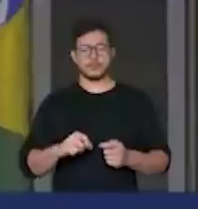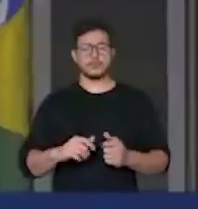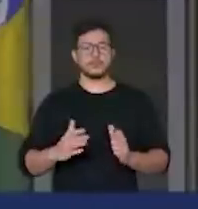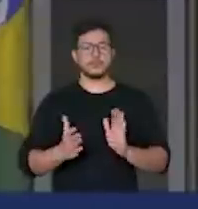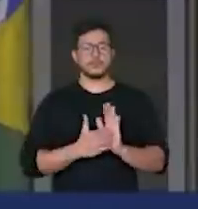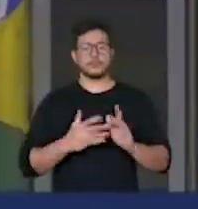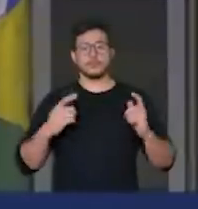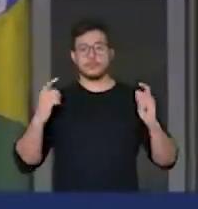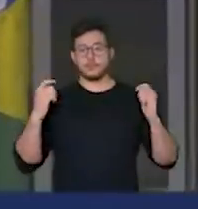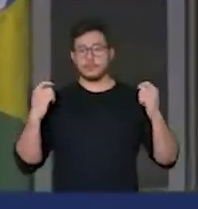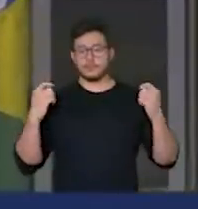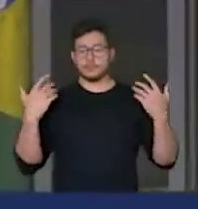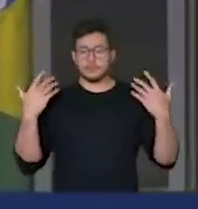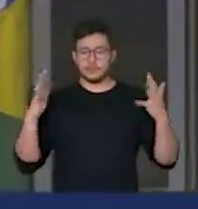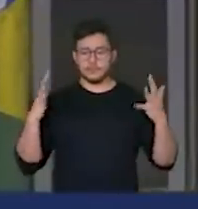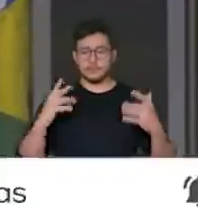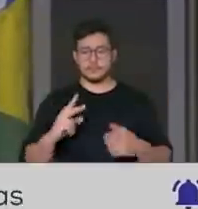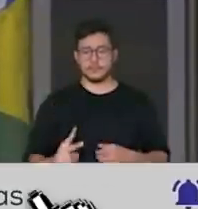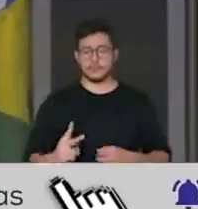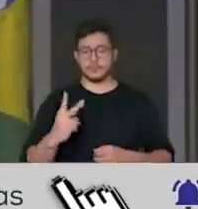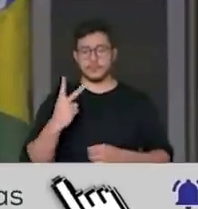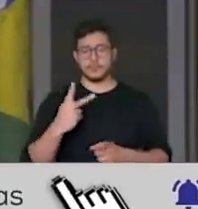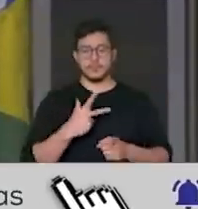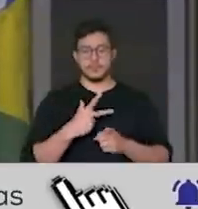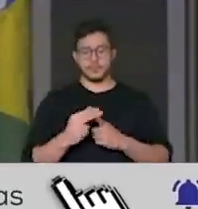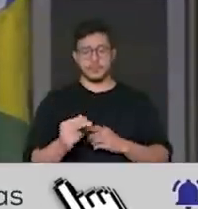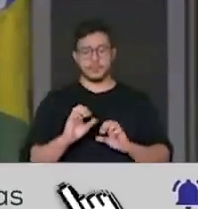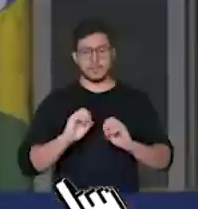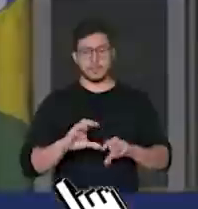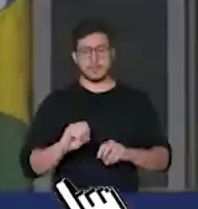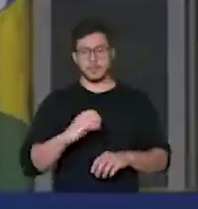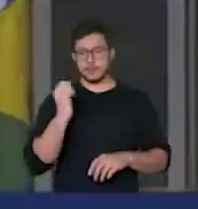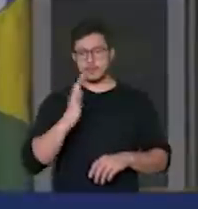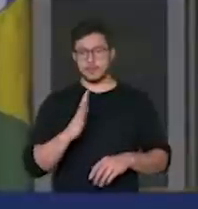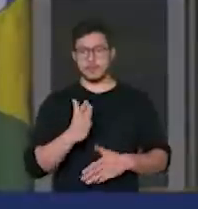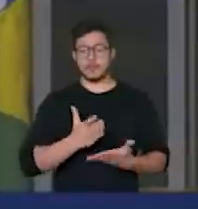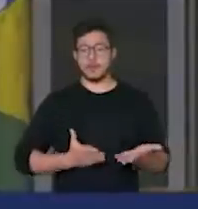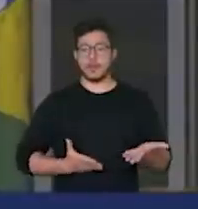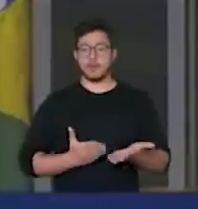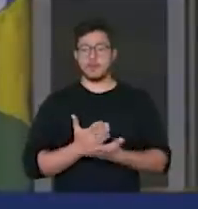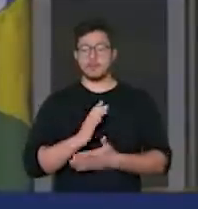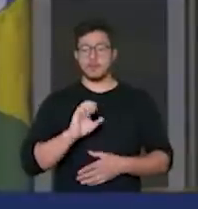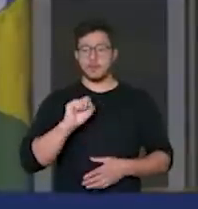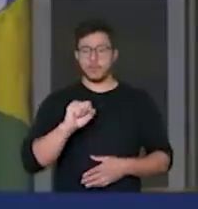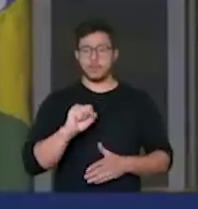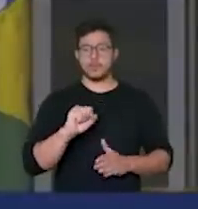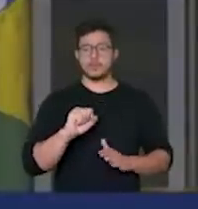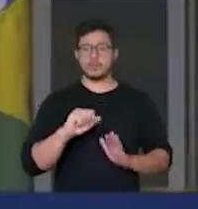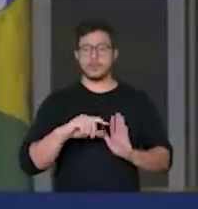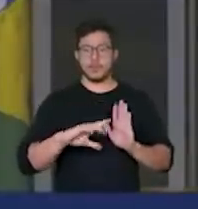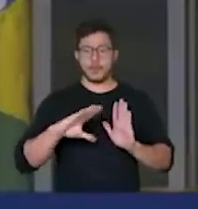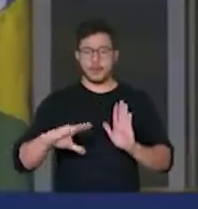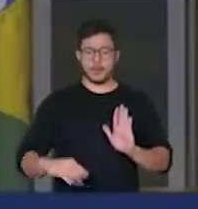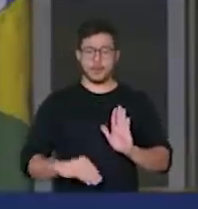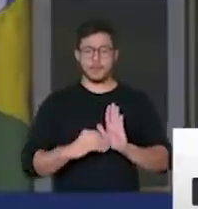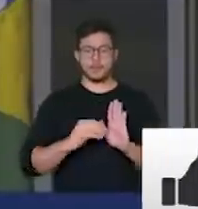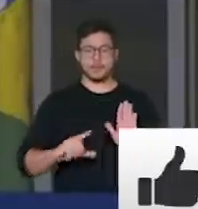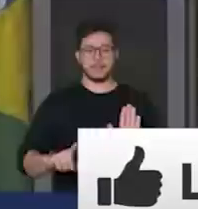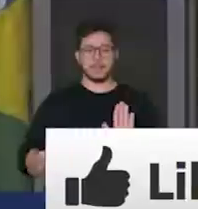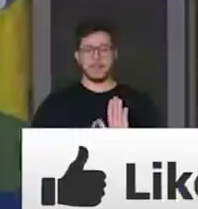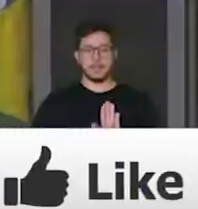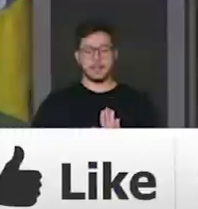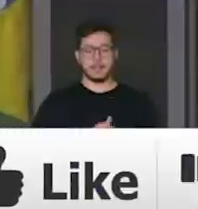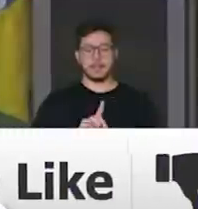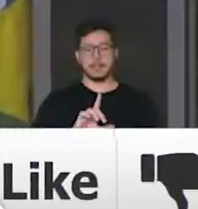vitórias fundamentais para a educação brasileira, que foi a aprovação de 8 destaques, 8 emendas na Lei de